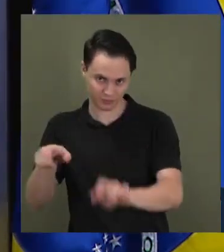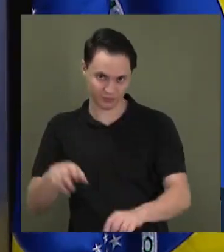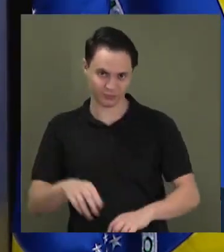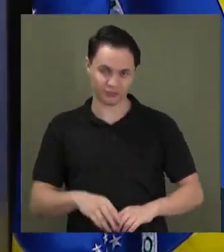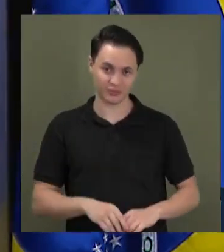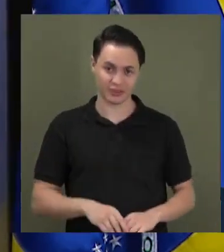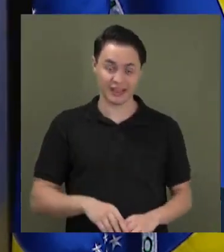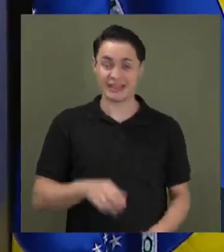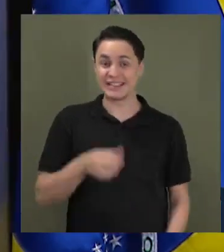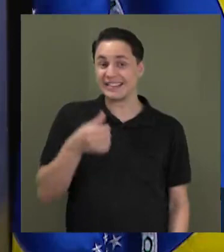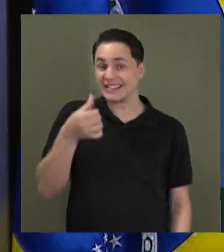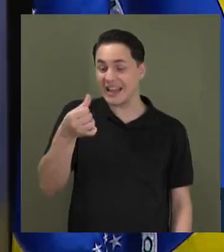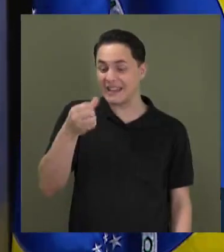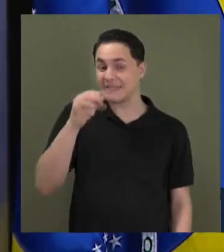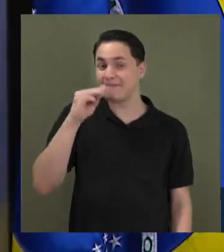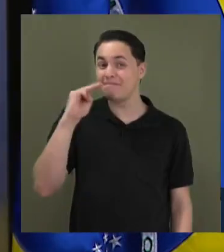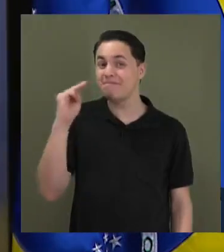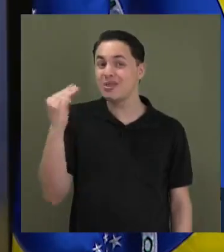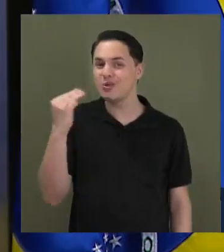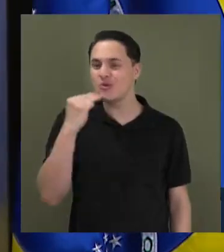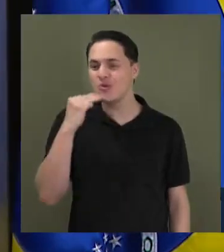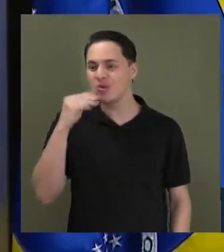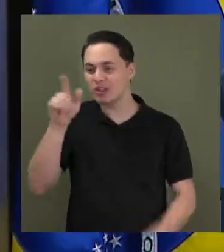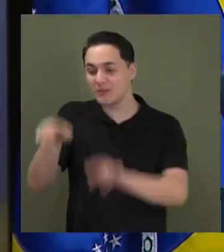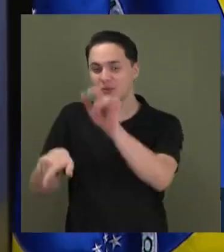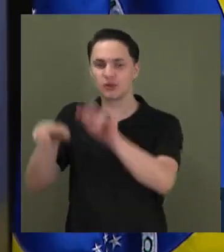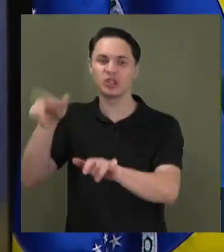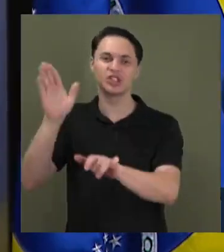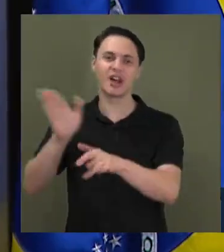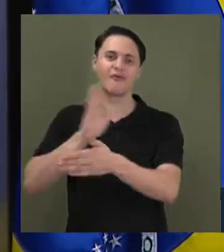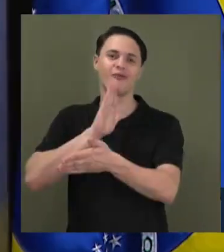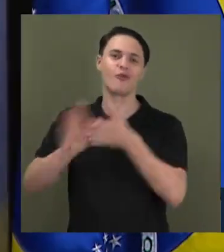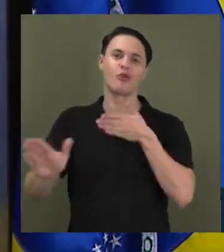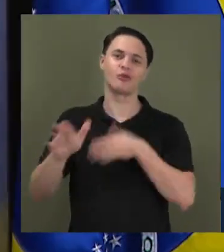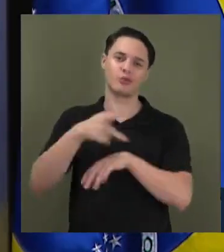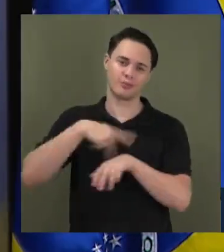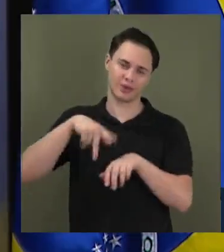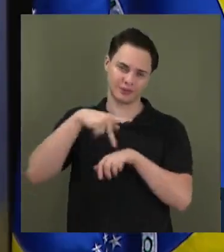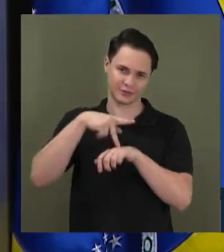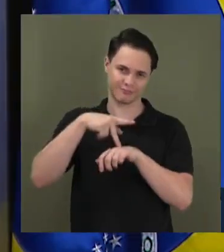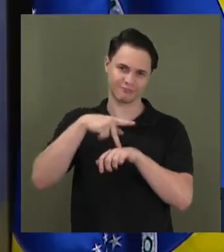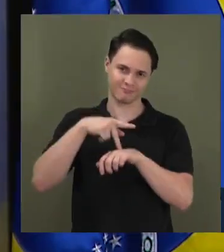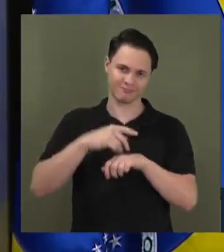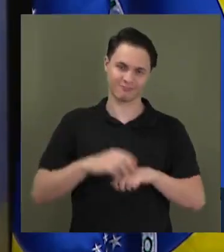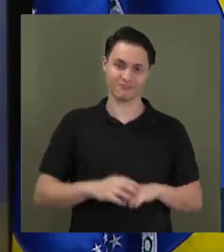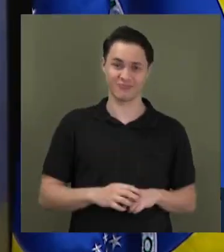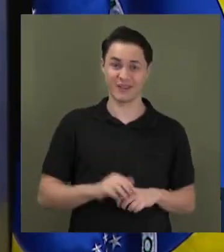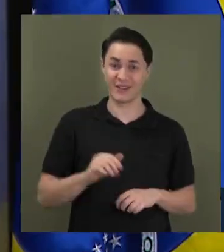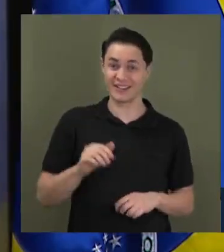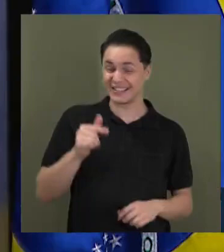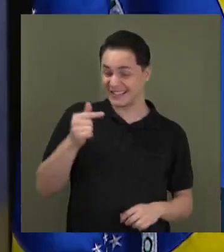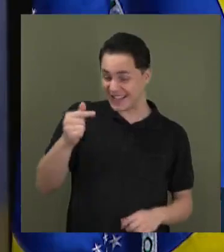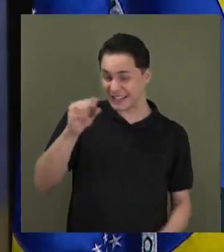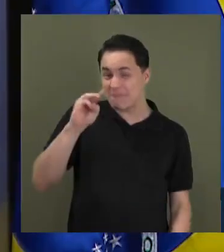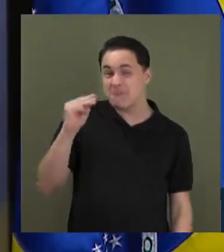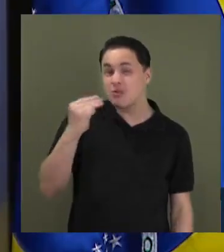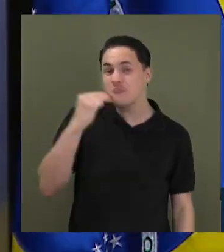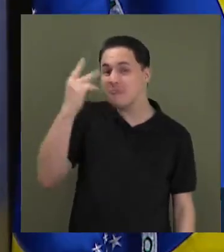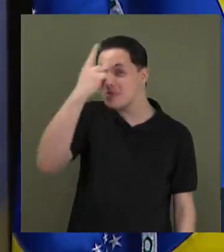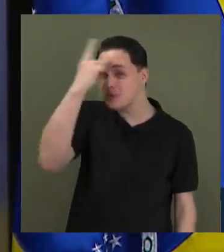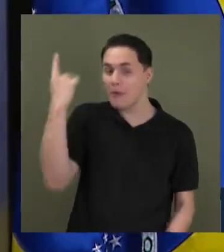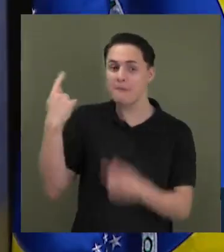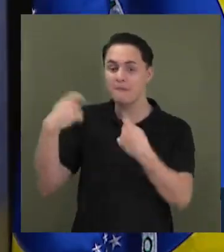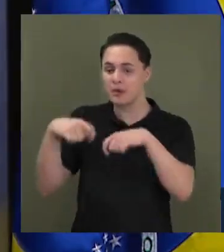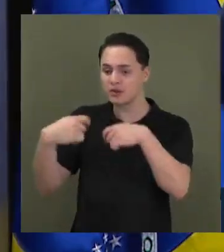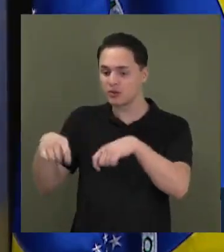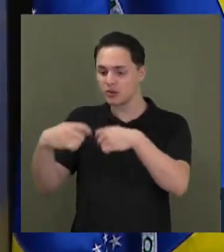de ucranianos já deixaram o país e mais de 7 milhões tiveram que fazer